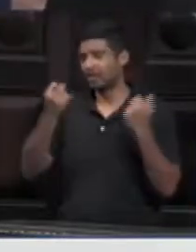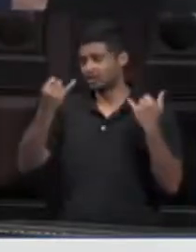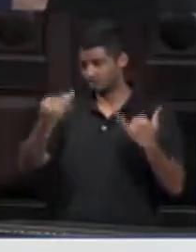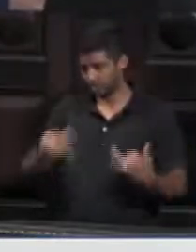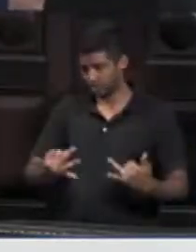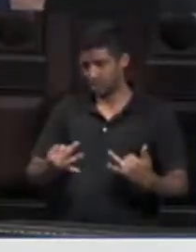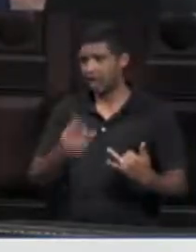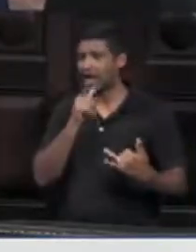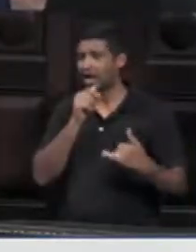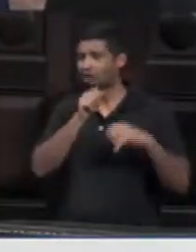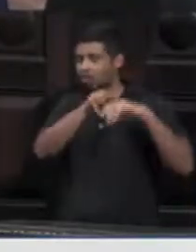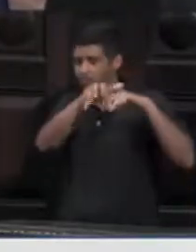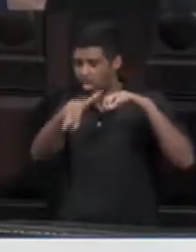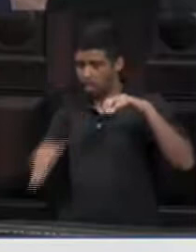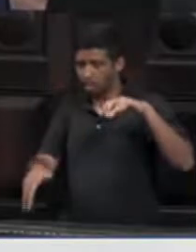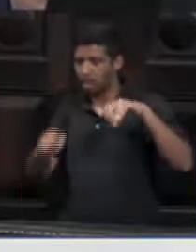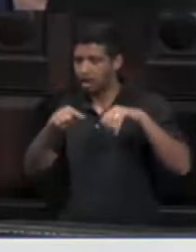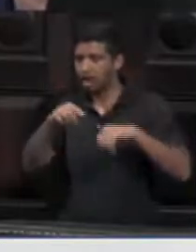Guapiaçu.